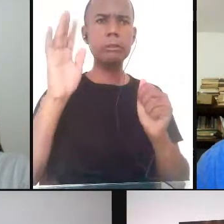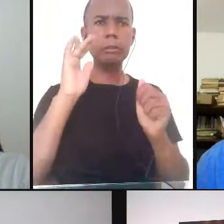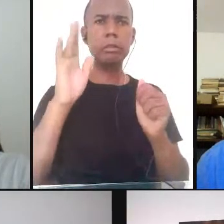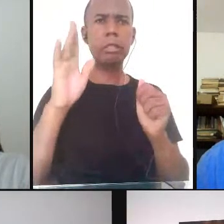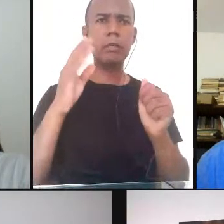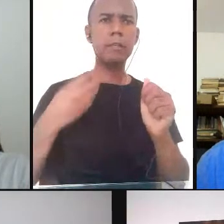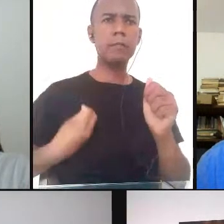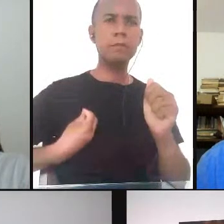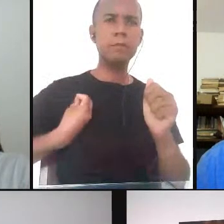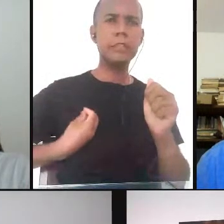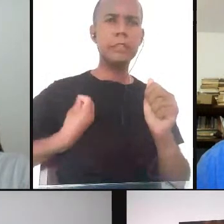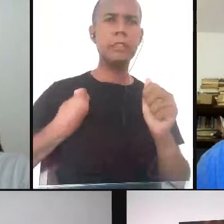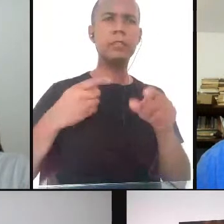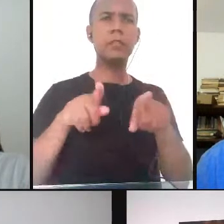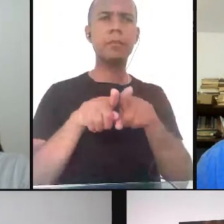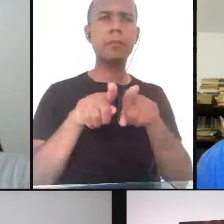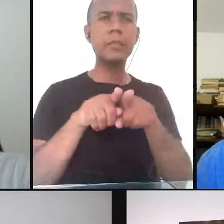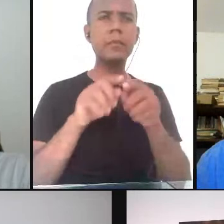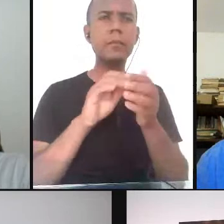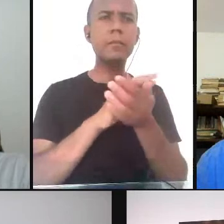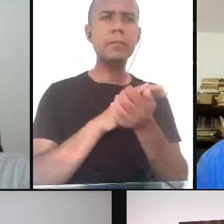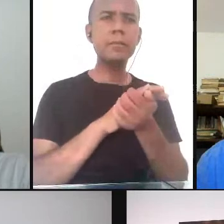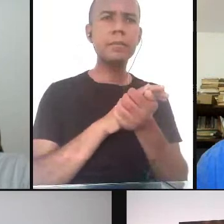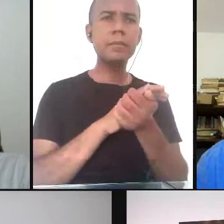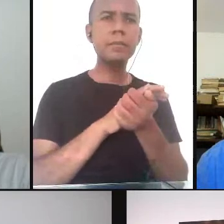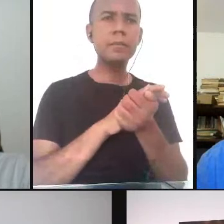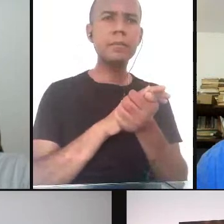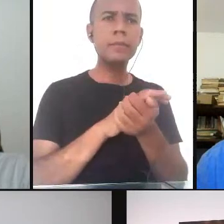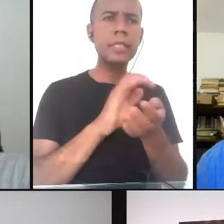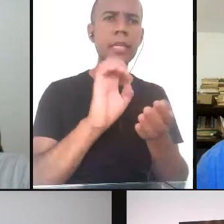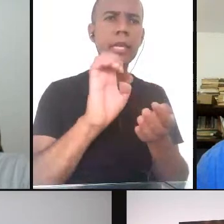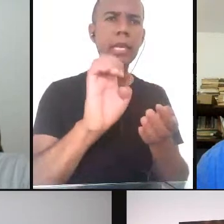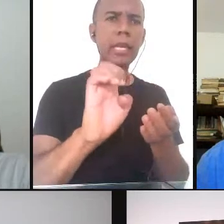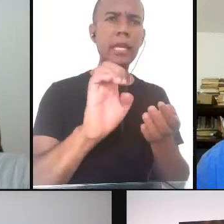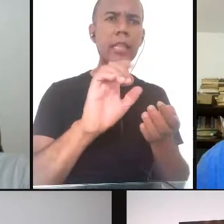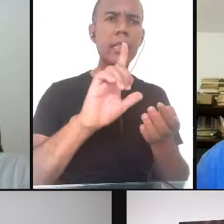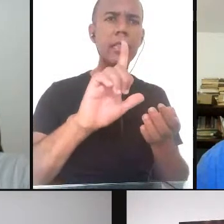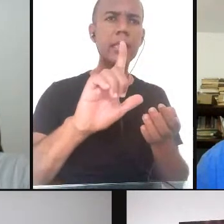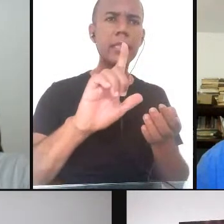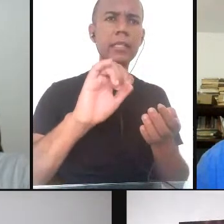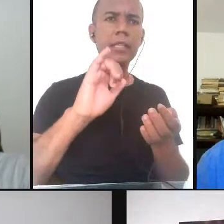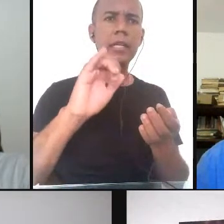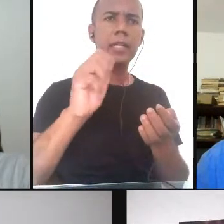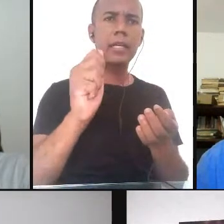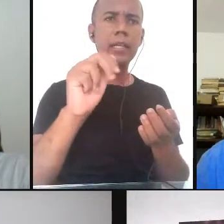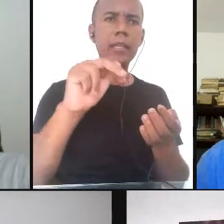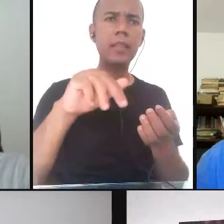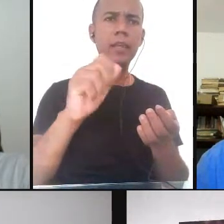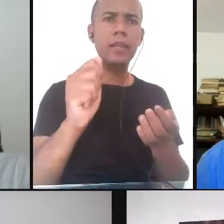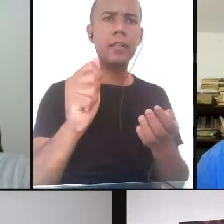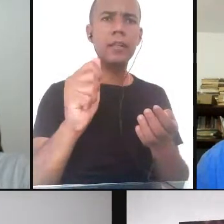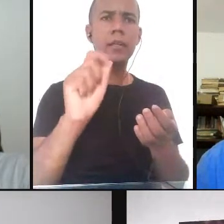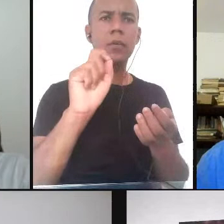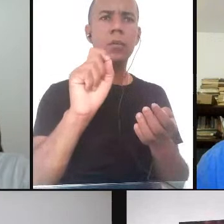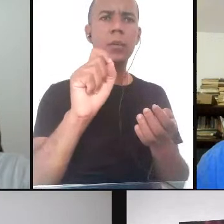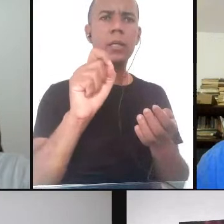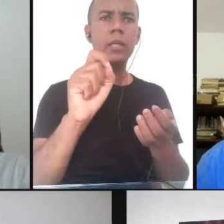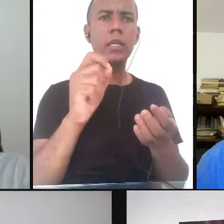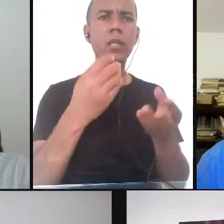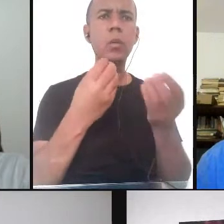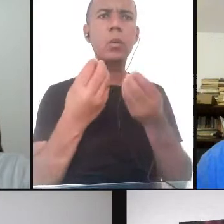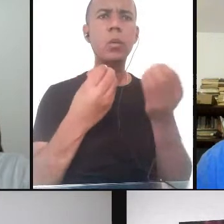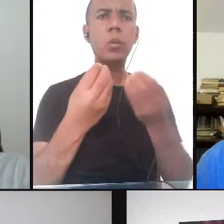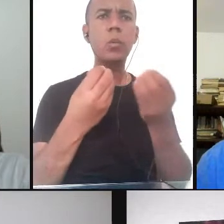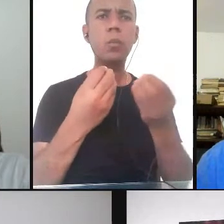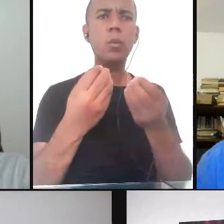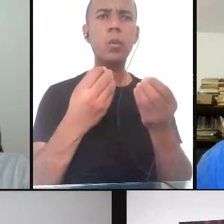uma Eliana em que deixa tudo para os acadêmicos ou há um propósito nesse sentido que